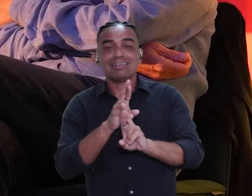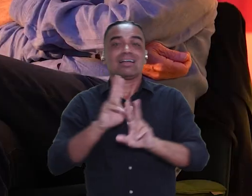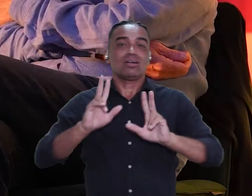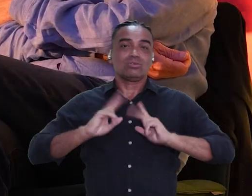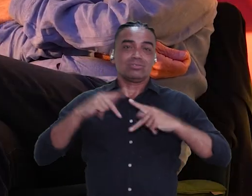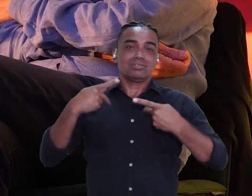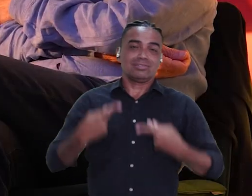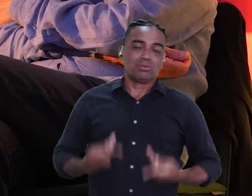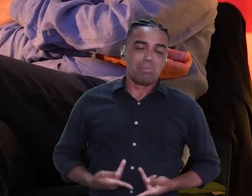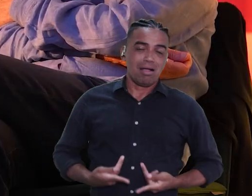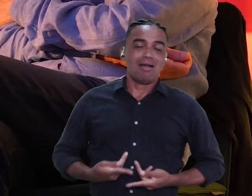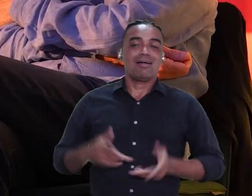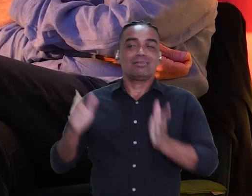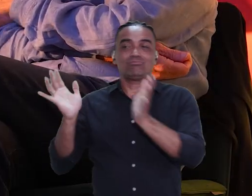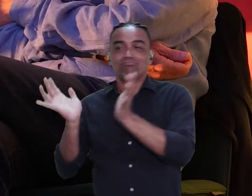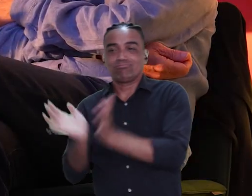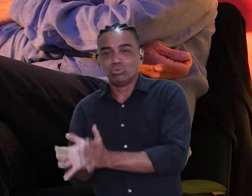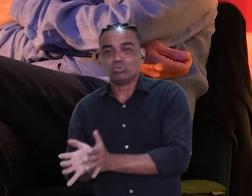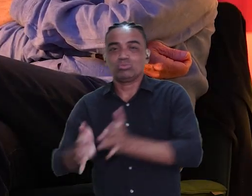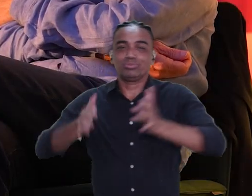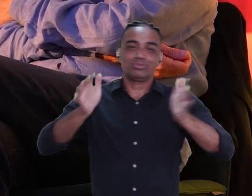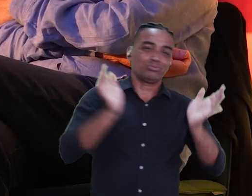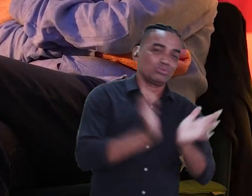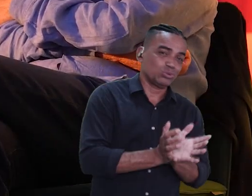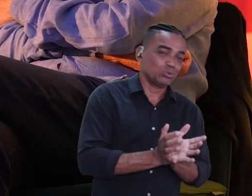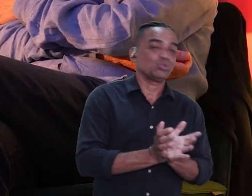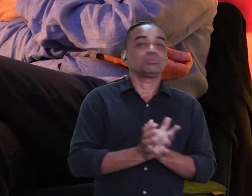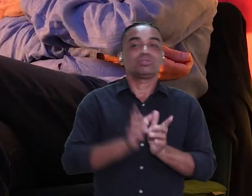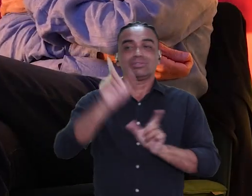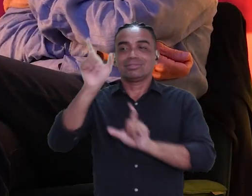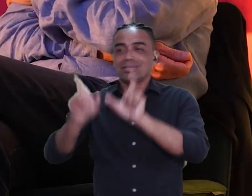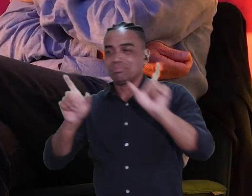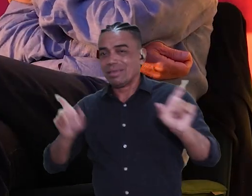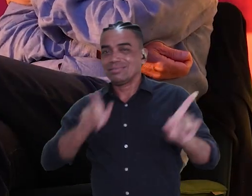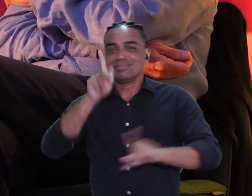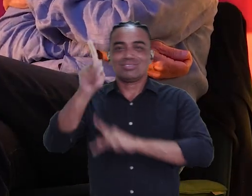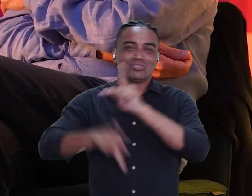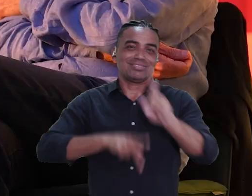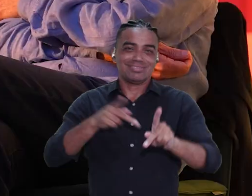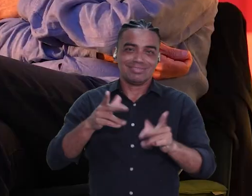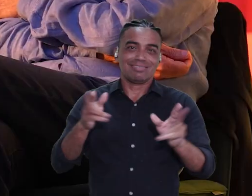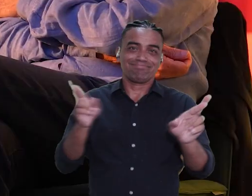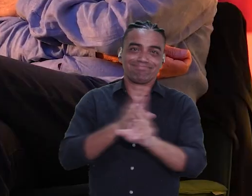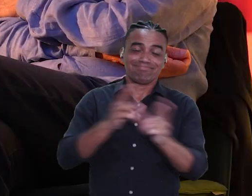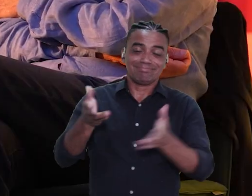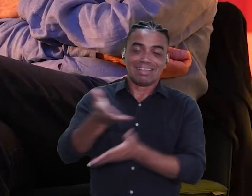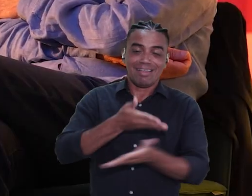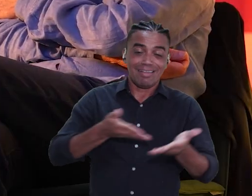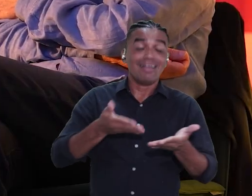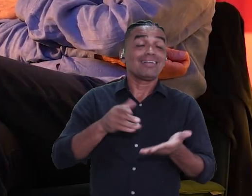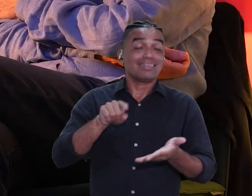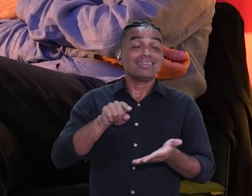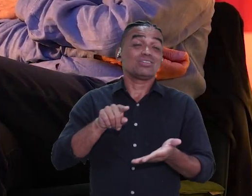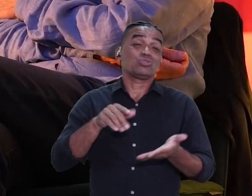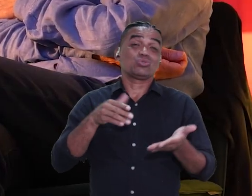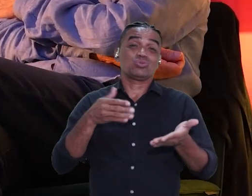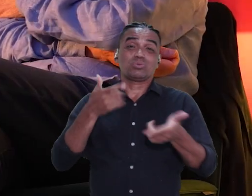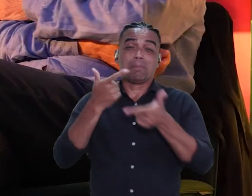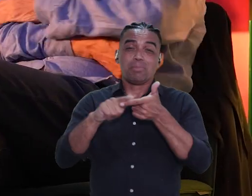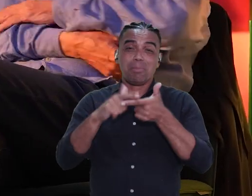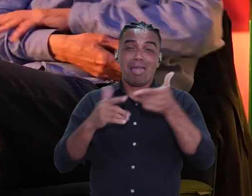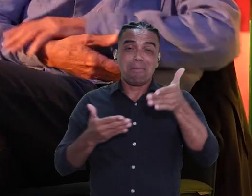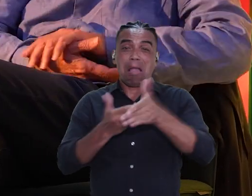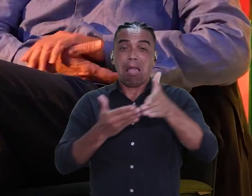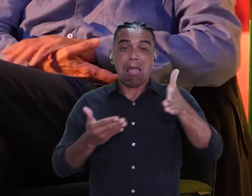os seres, entre as comunidades, entre as pessoas, que essa opacidade, que esses